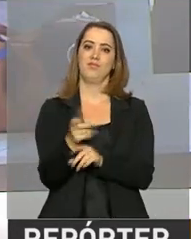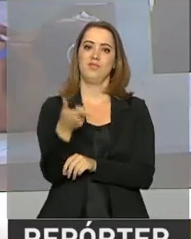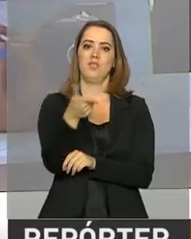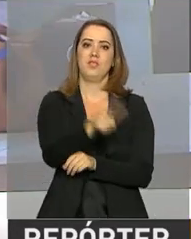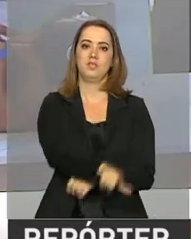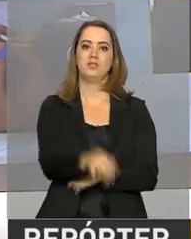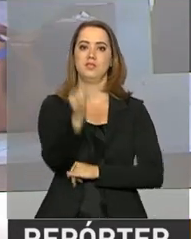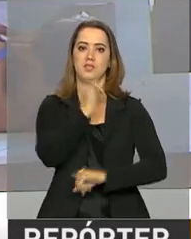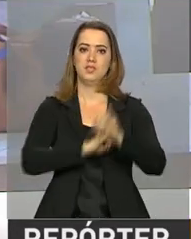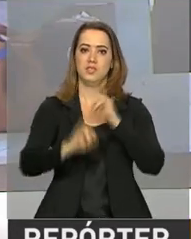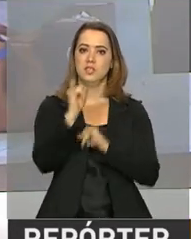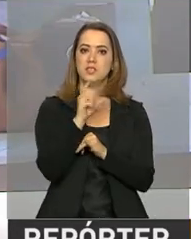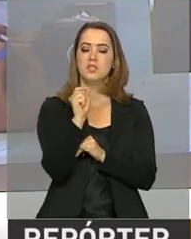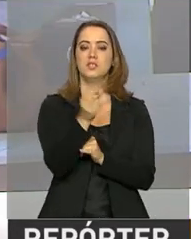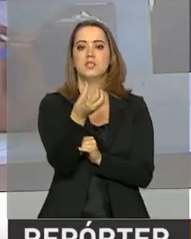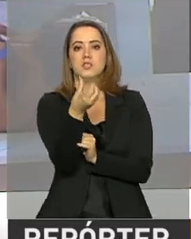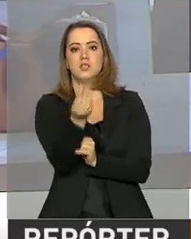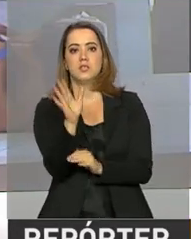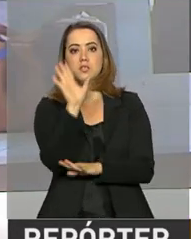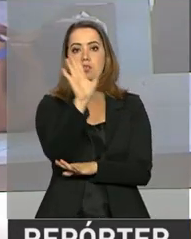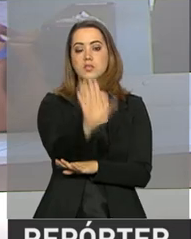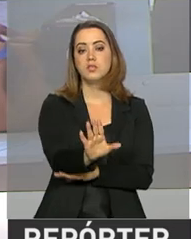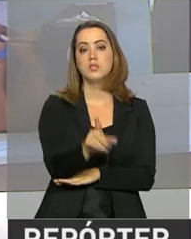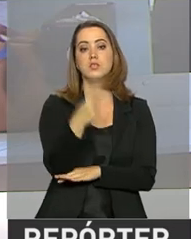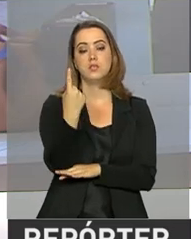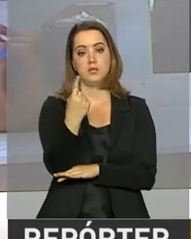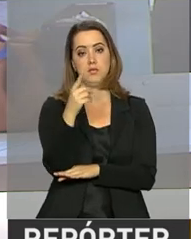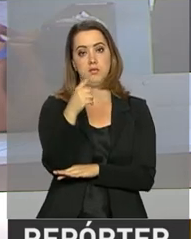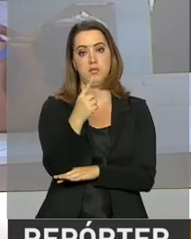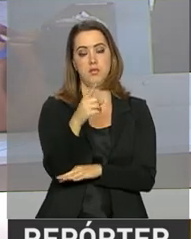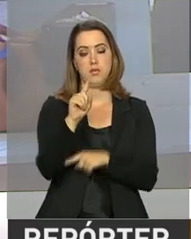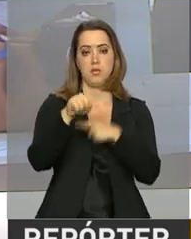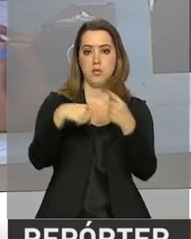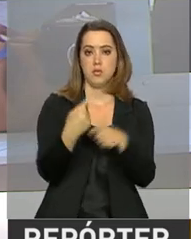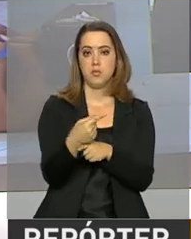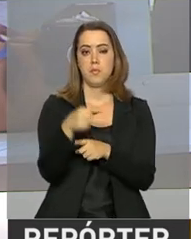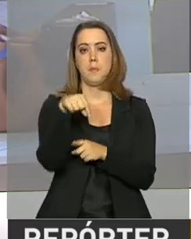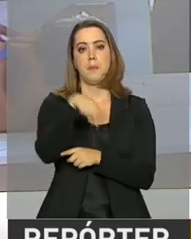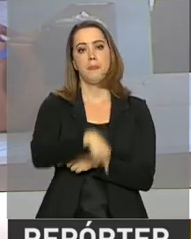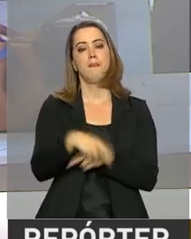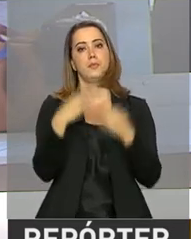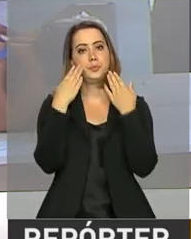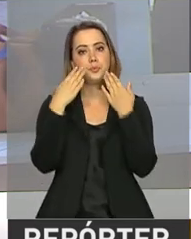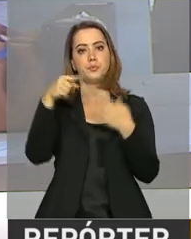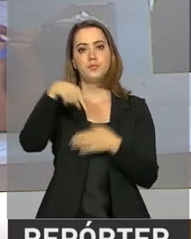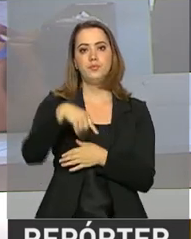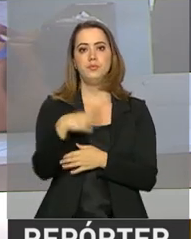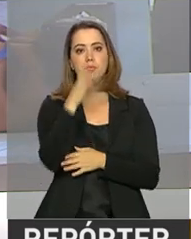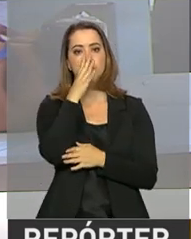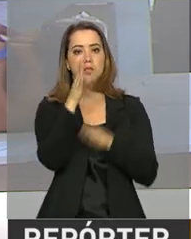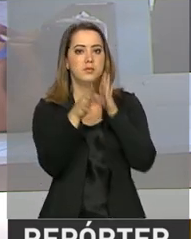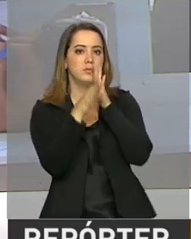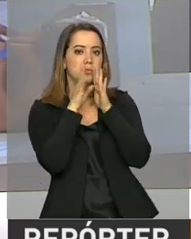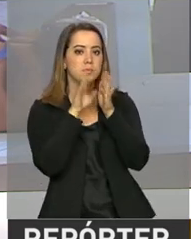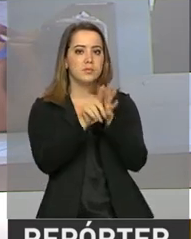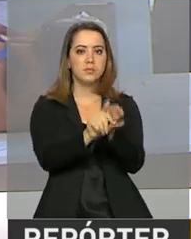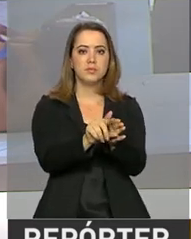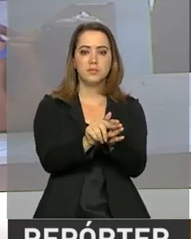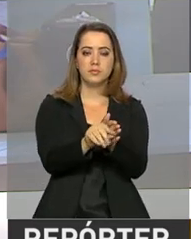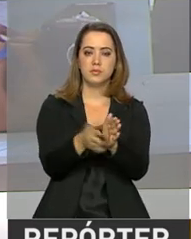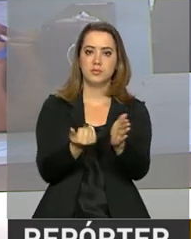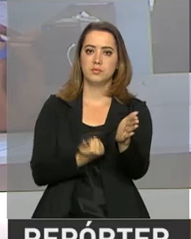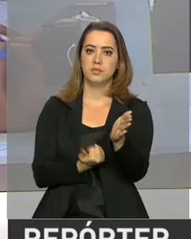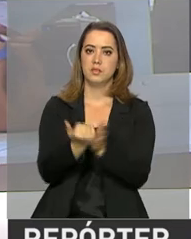voltamos a qualquer momento com outras informações ou daqui a uma hora na próxima edição do repórter NBR acompanha as novidades também nas